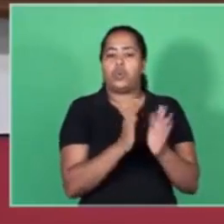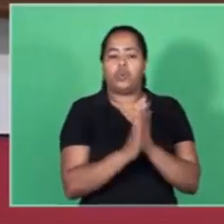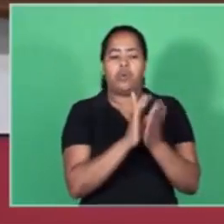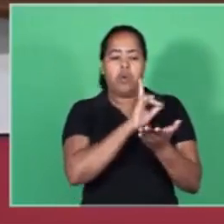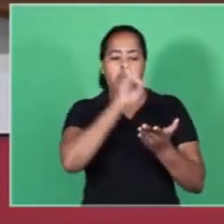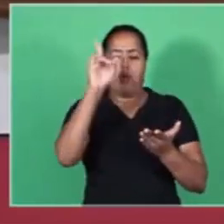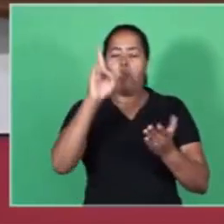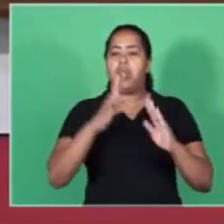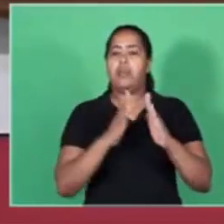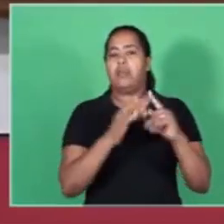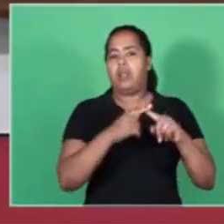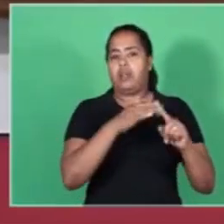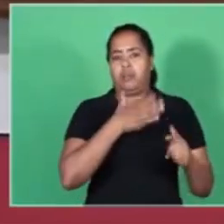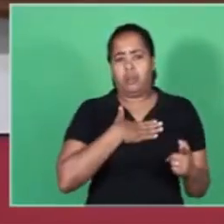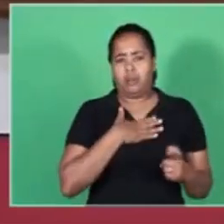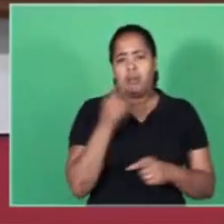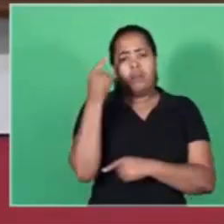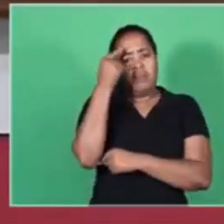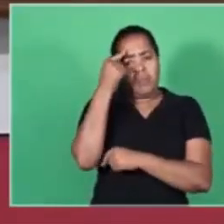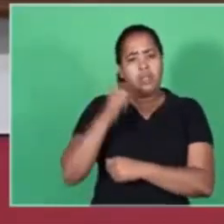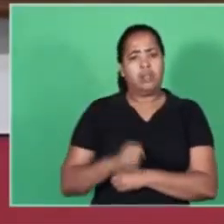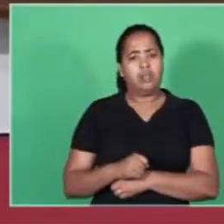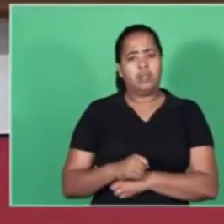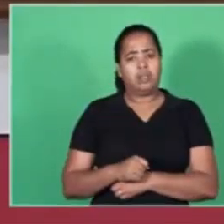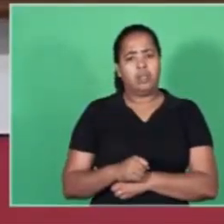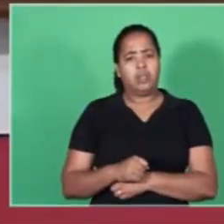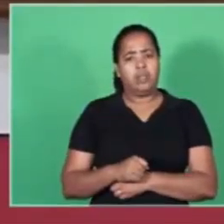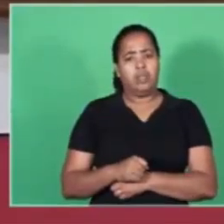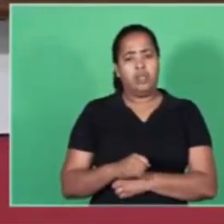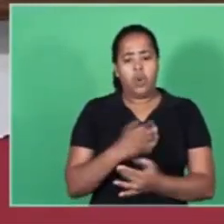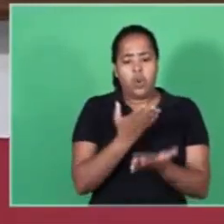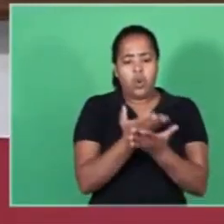irmãos imaginam? Estudo bíblico na igreja, um blasfemo.